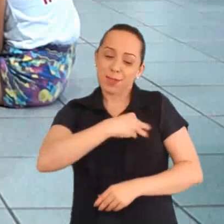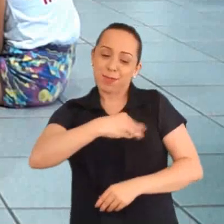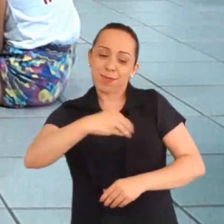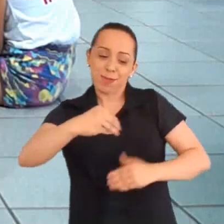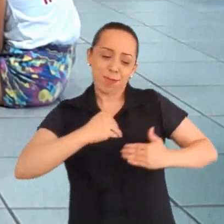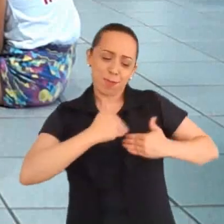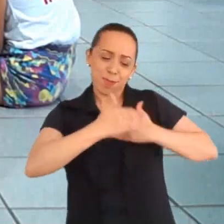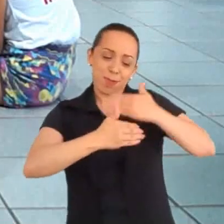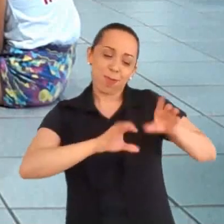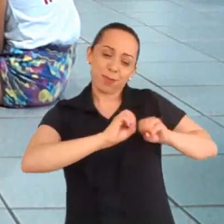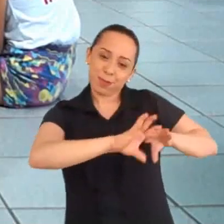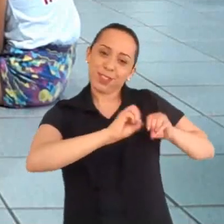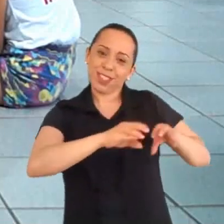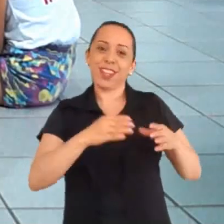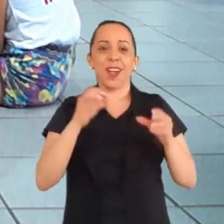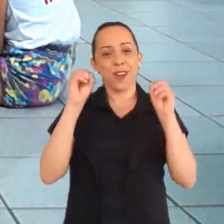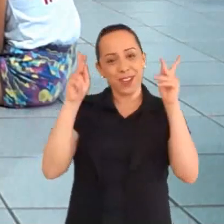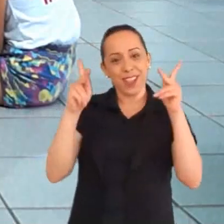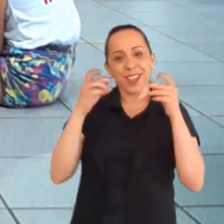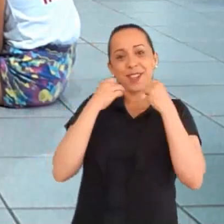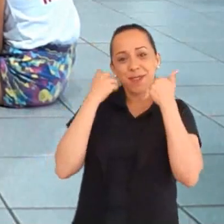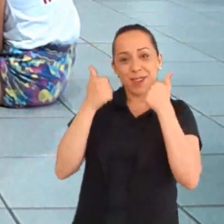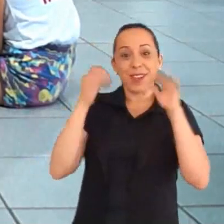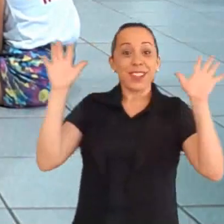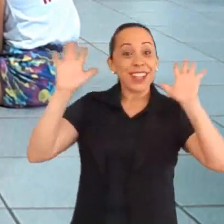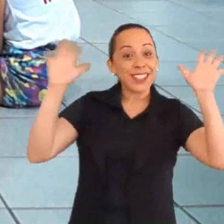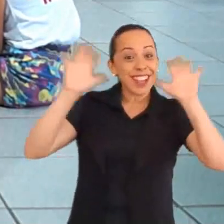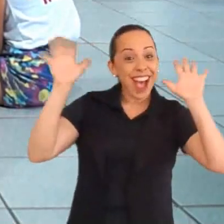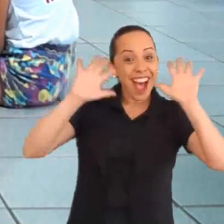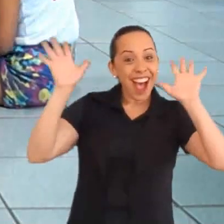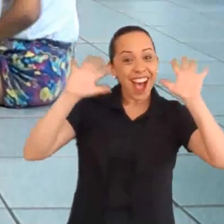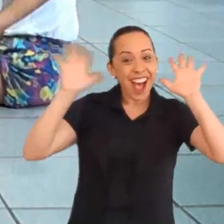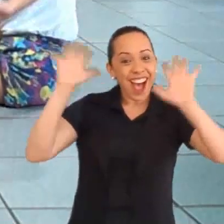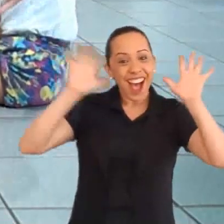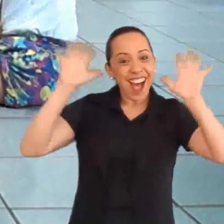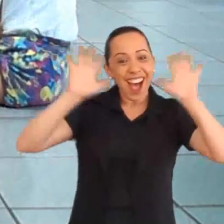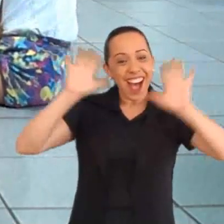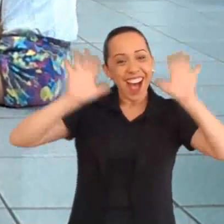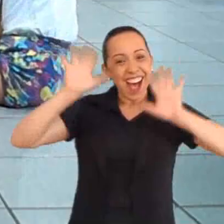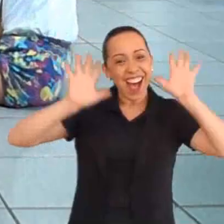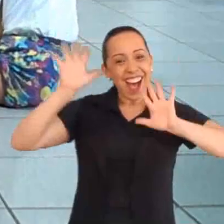as nossas tradições, os nossos costumes, que são bacanas, tá bom? Vamos dar um tchau pra galera? Sim!